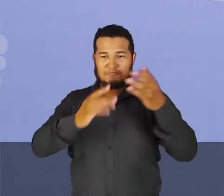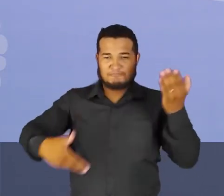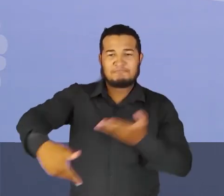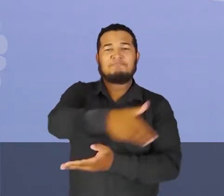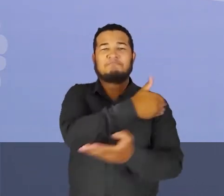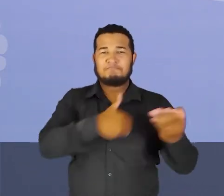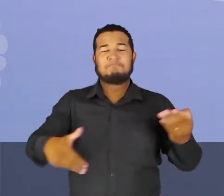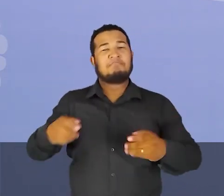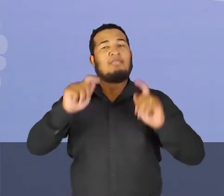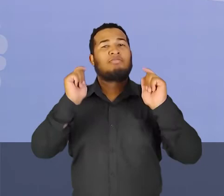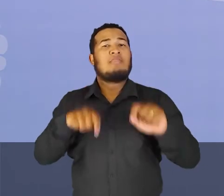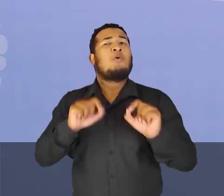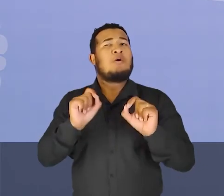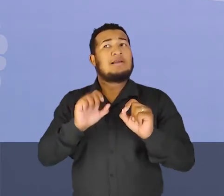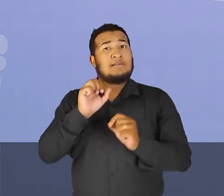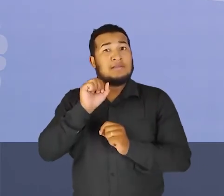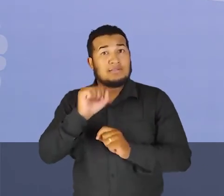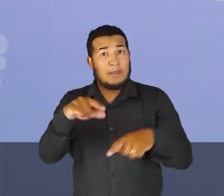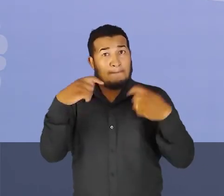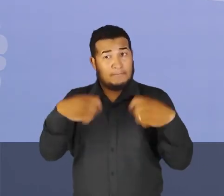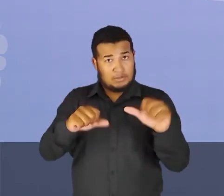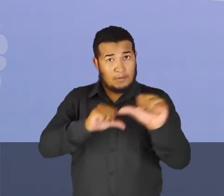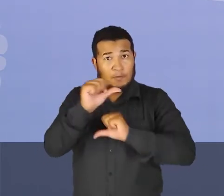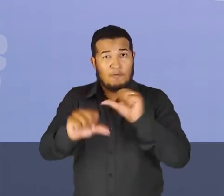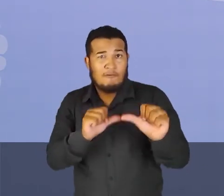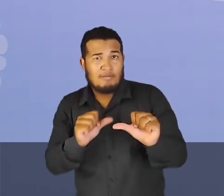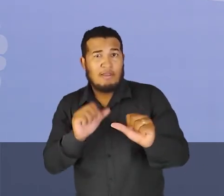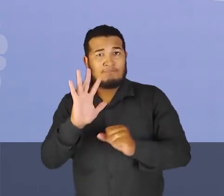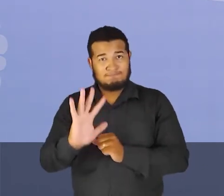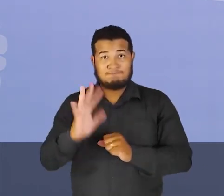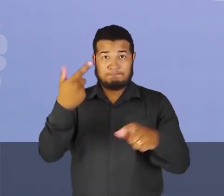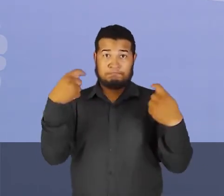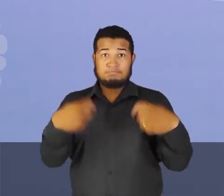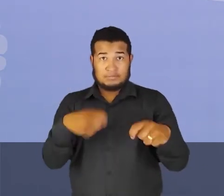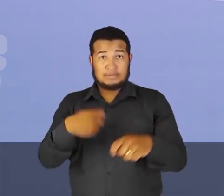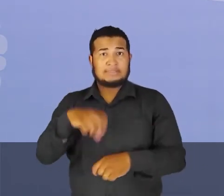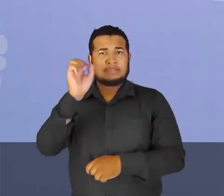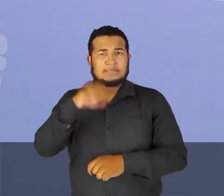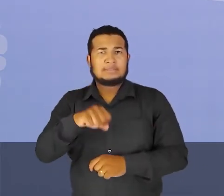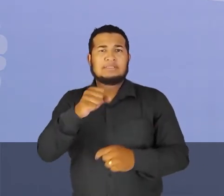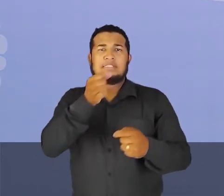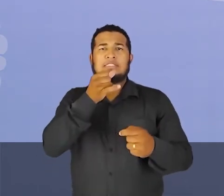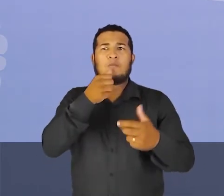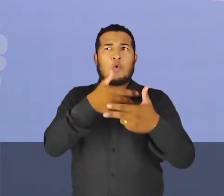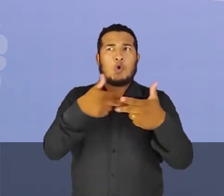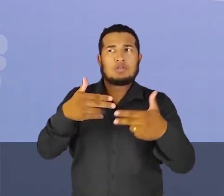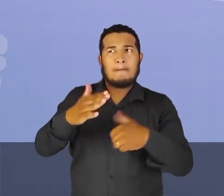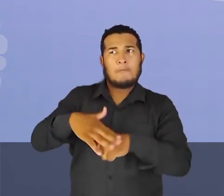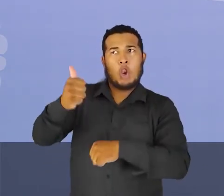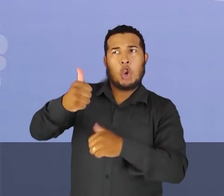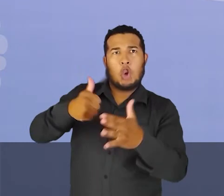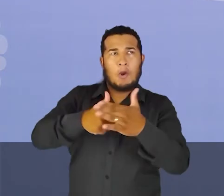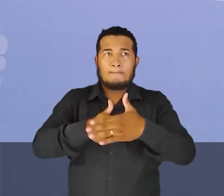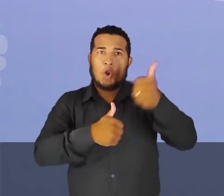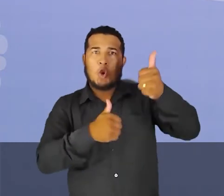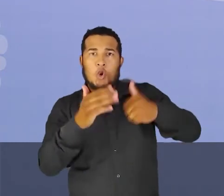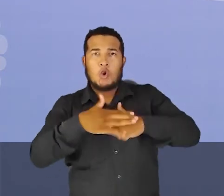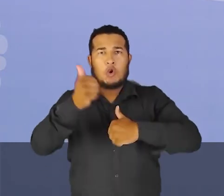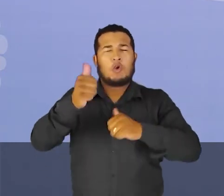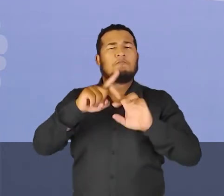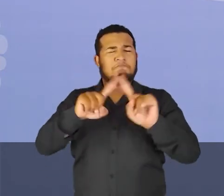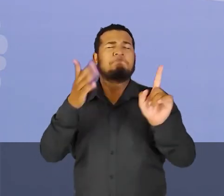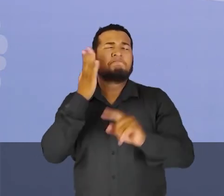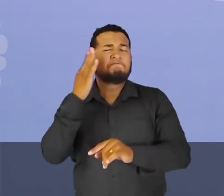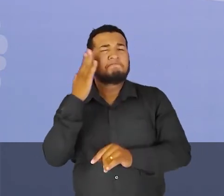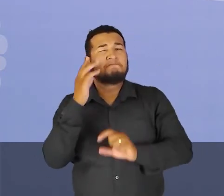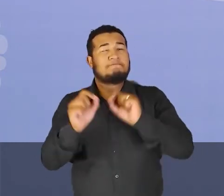colaborando principalmente para que, caso sejam necessárias mudanças, caso sejam necessárias, né, algumas melhorias, entendendo